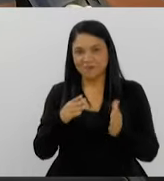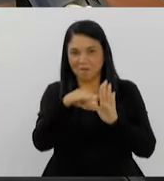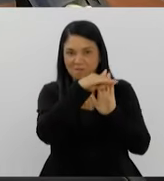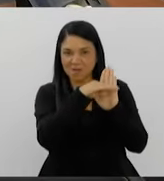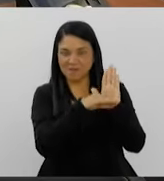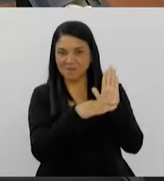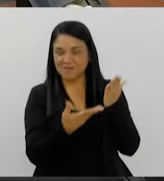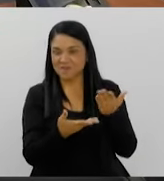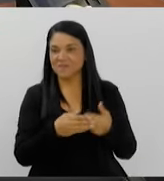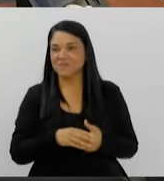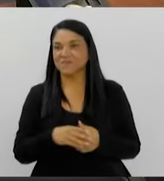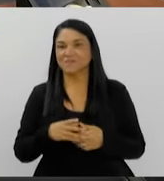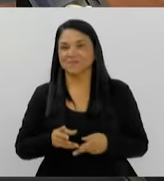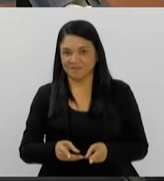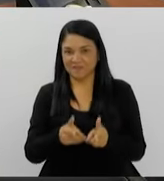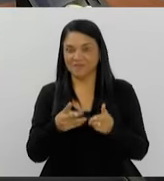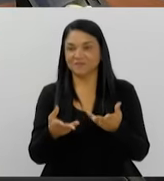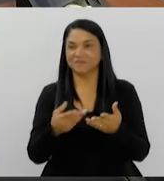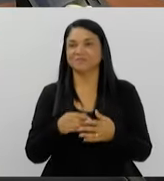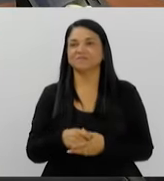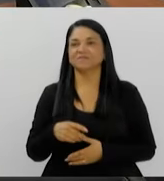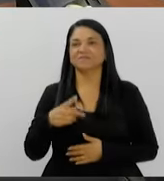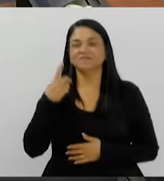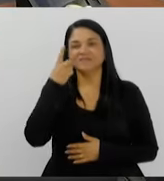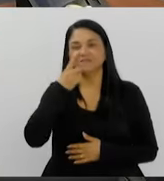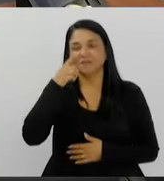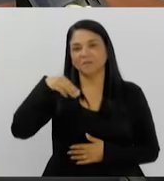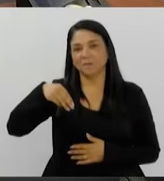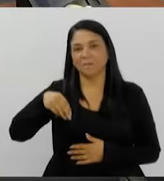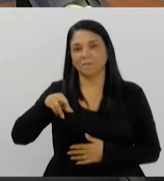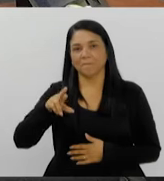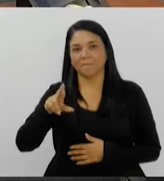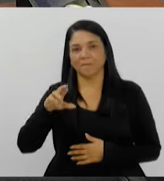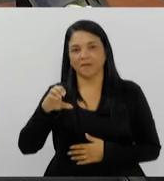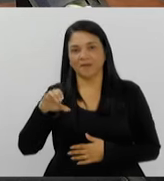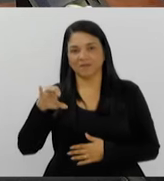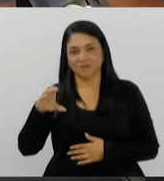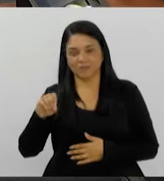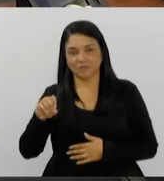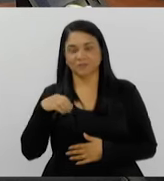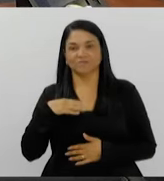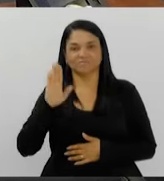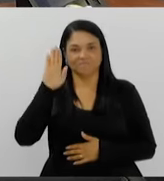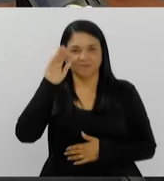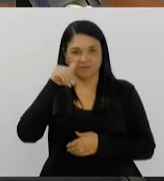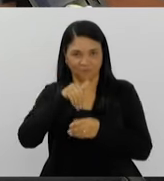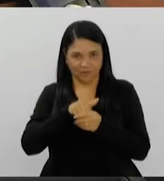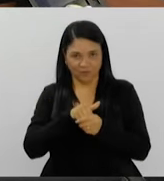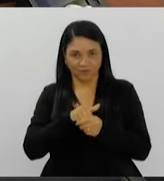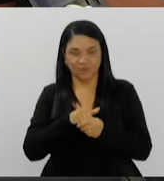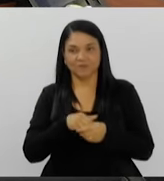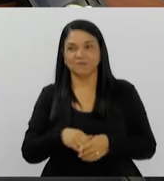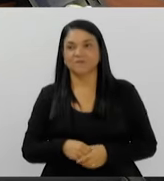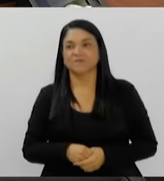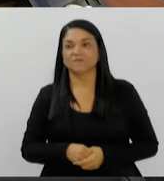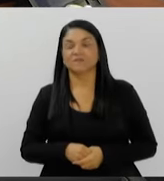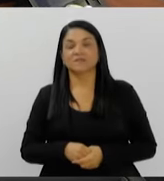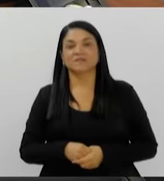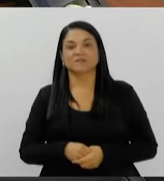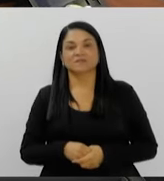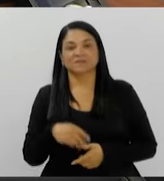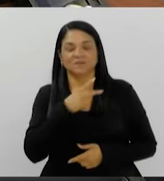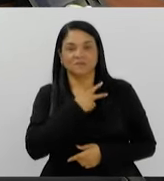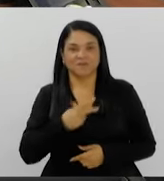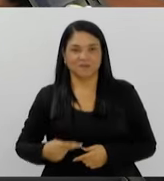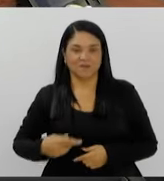Deputado Márcio Gualberto por favor então declaração de voto senhor presidente por favor para a declaração de voto senhor presidente